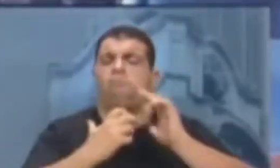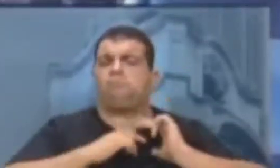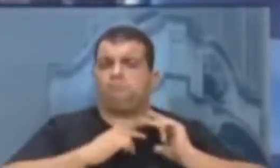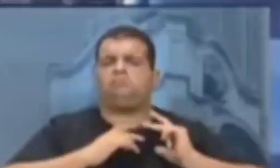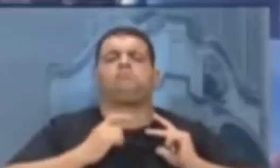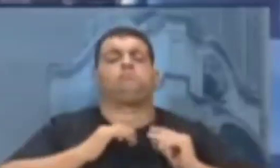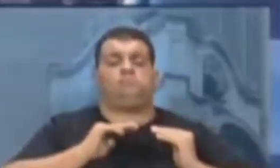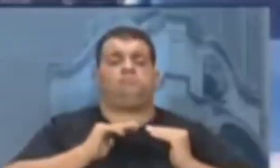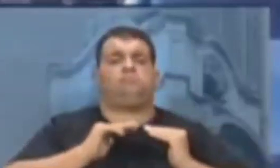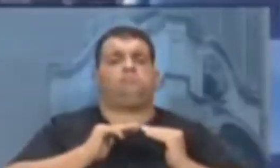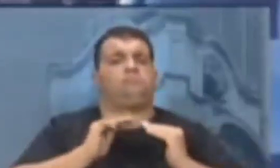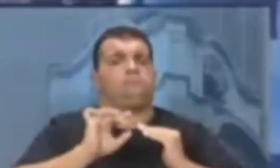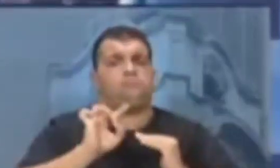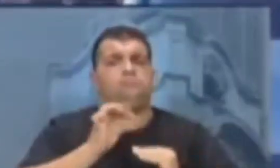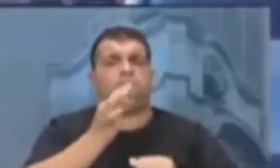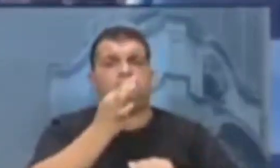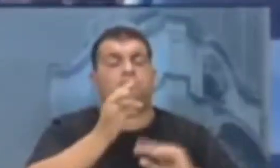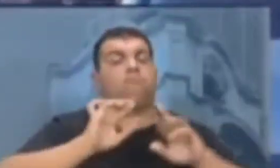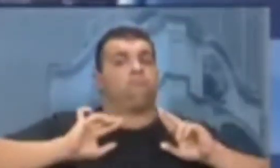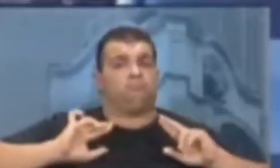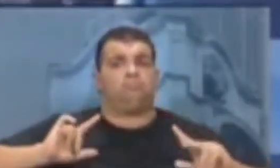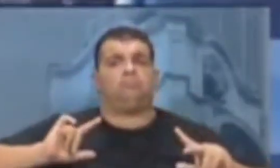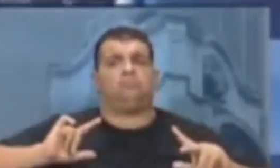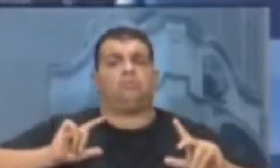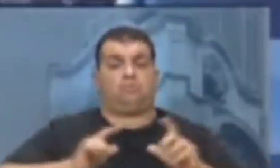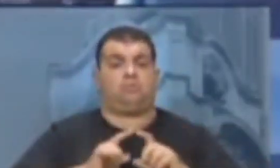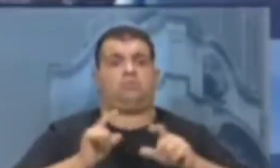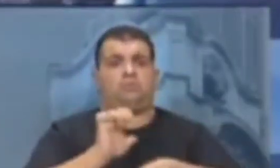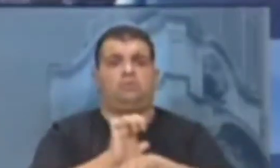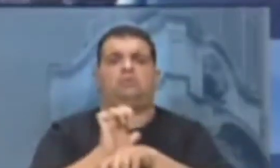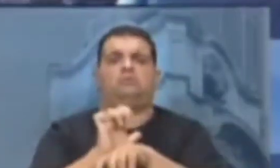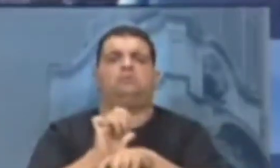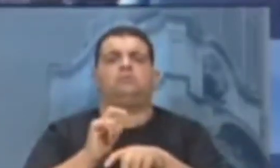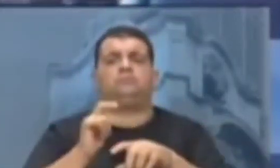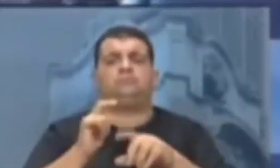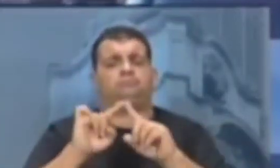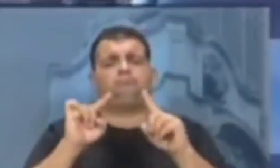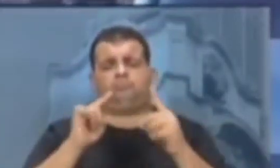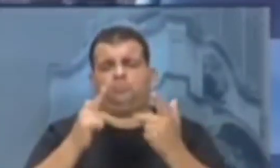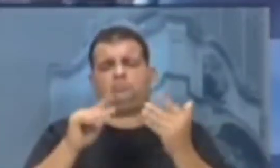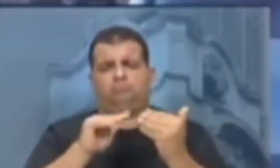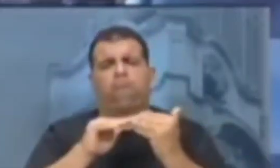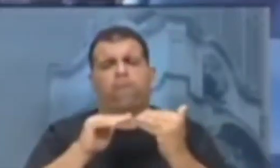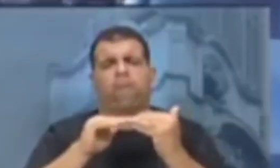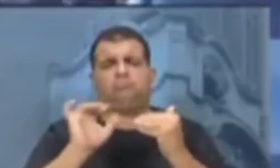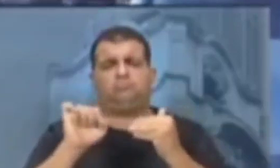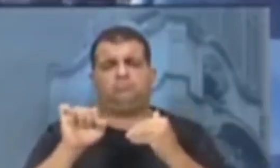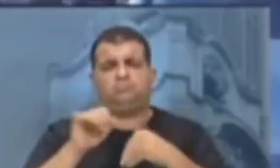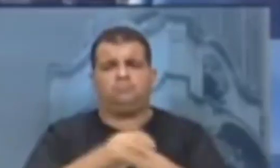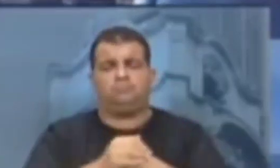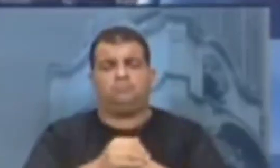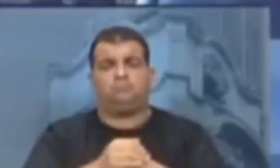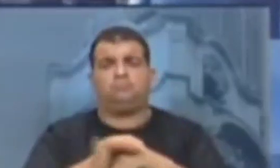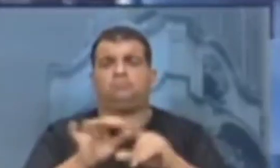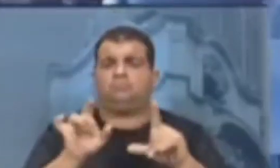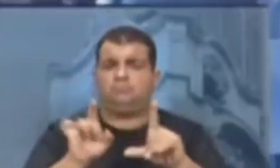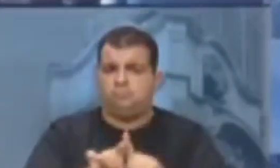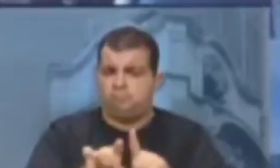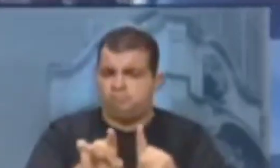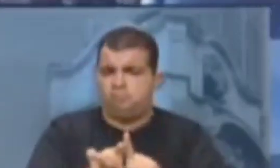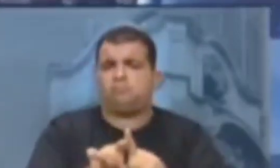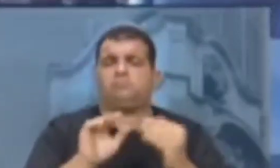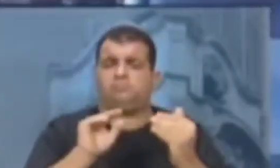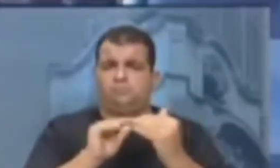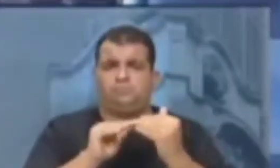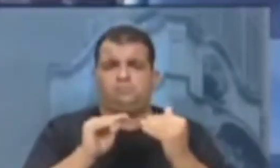temos divergência, qual é o tamanho do Estado, mas temos pontos de convergência. Assim como temos pontos de